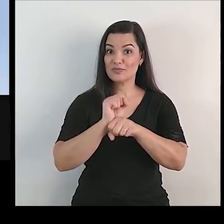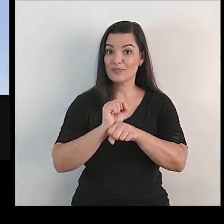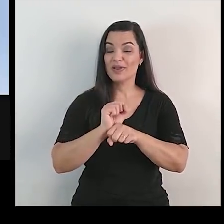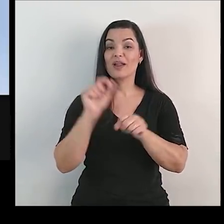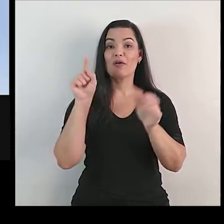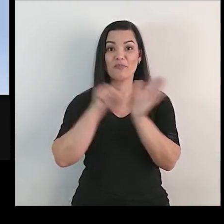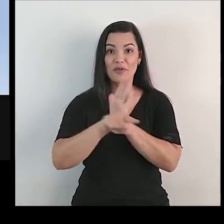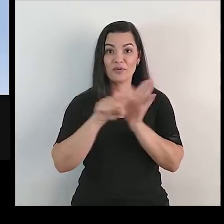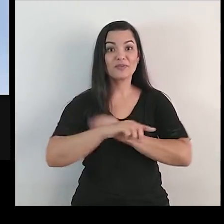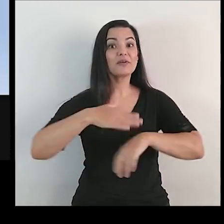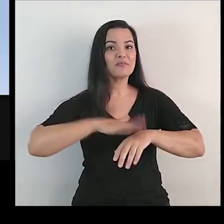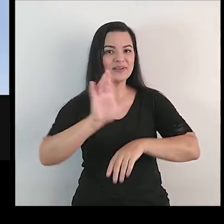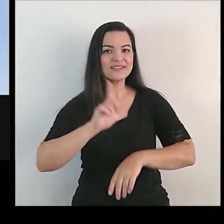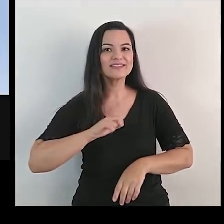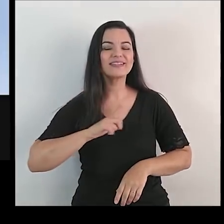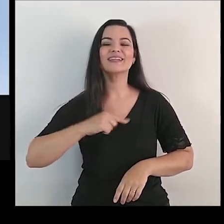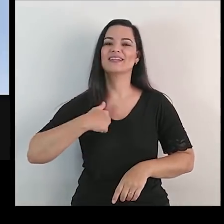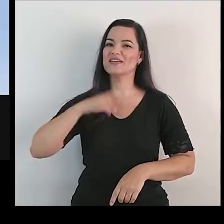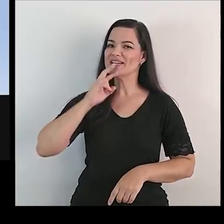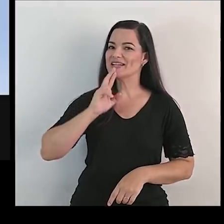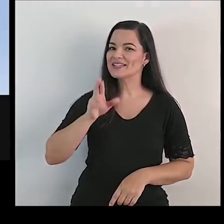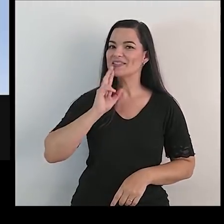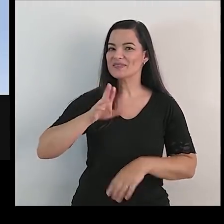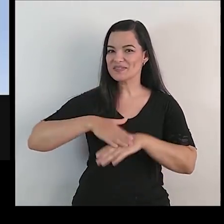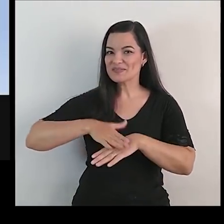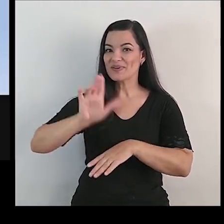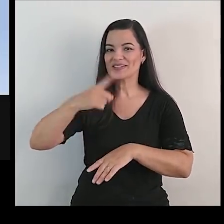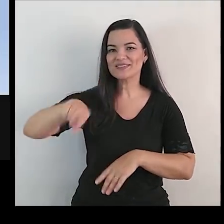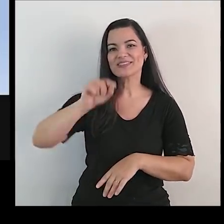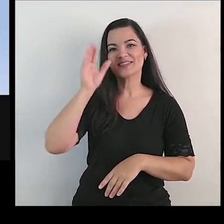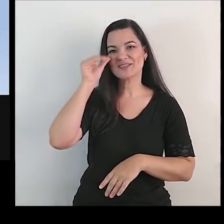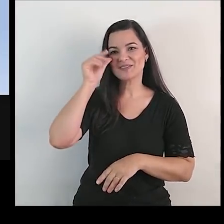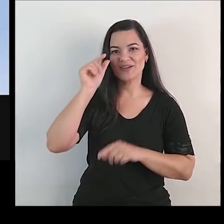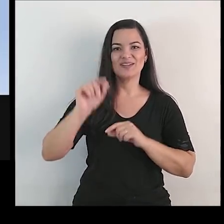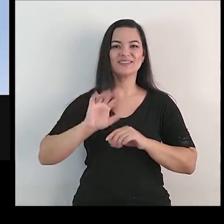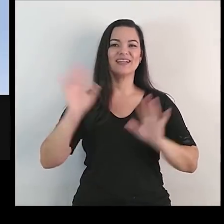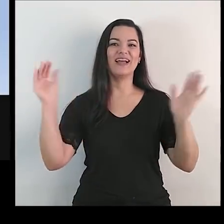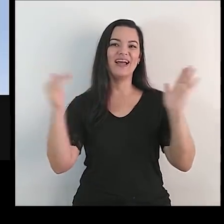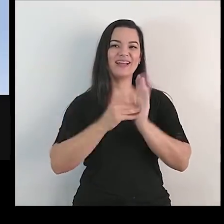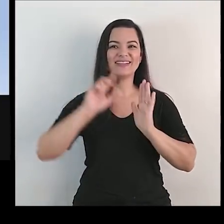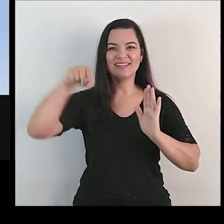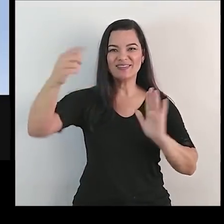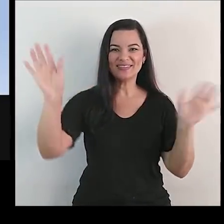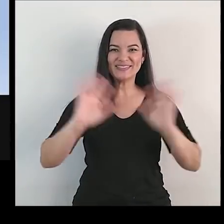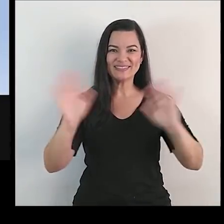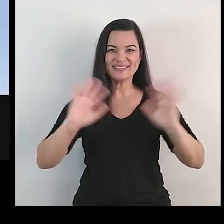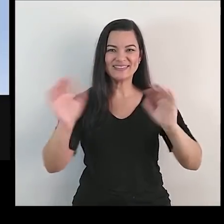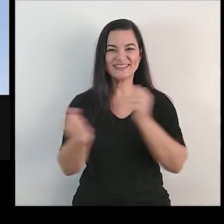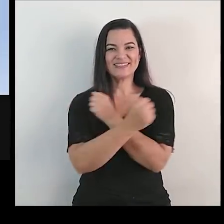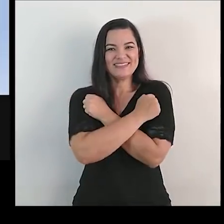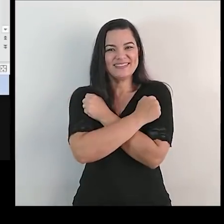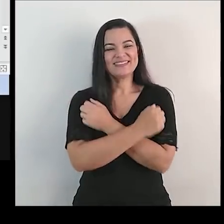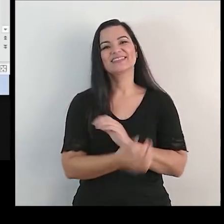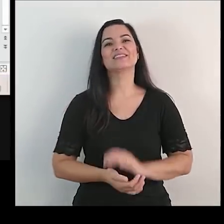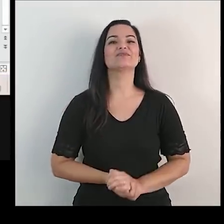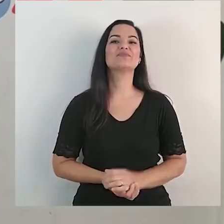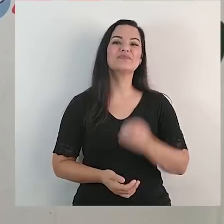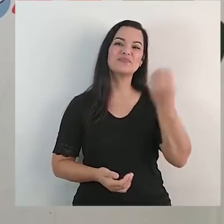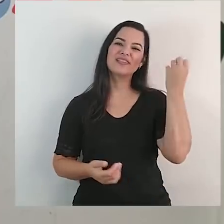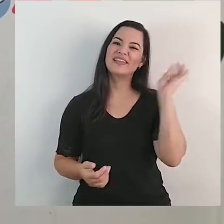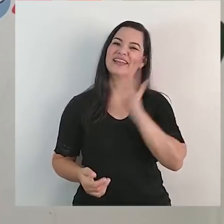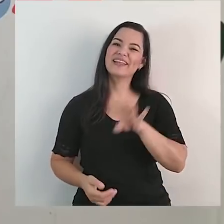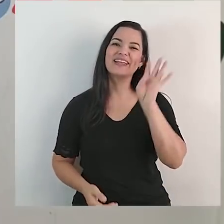que tem mais perguntinhas e eu vou responder mais curiosidades de vocês. Até a próxima, turminha.